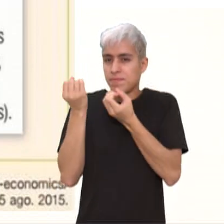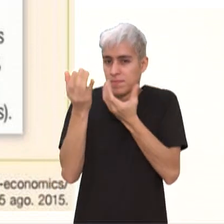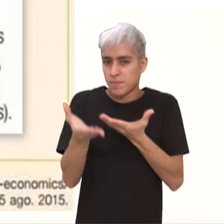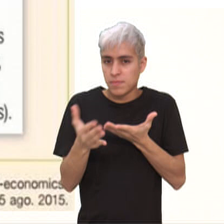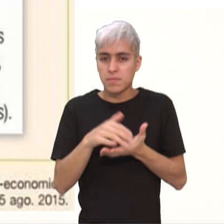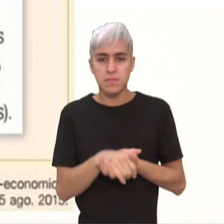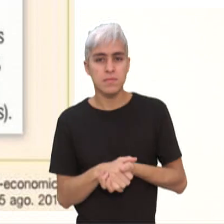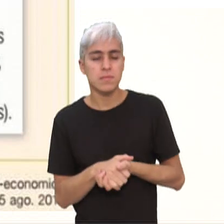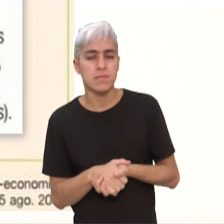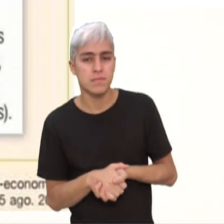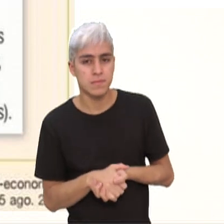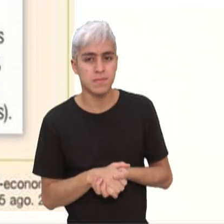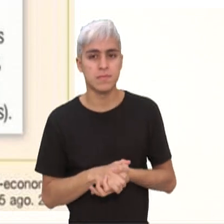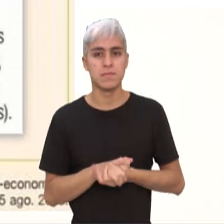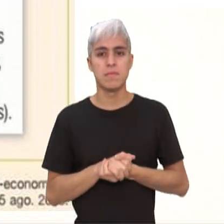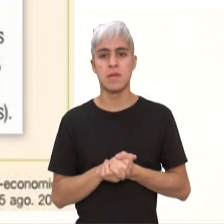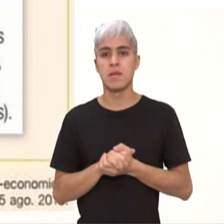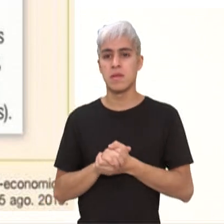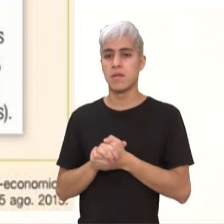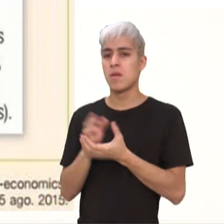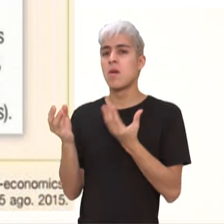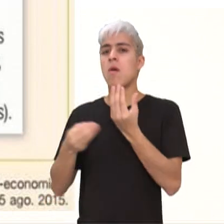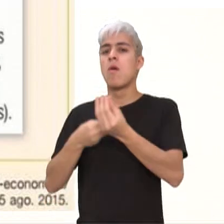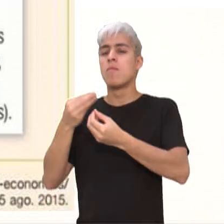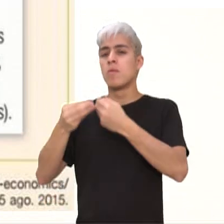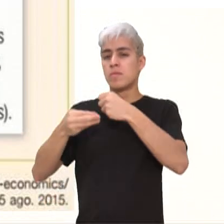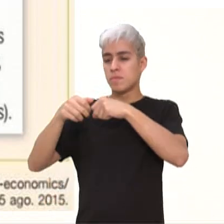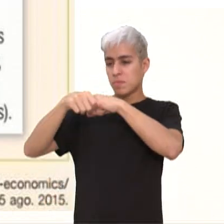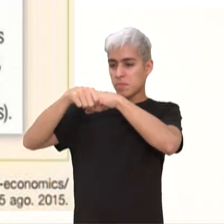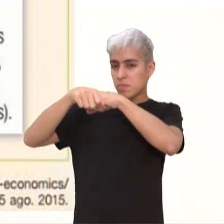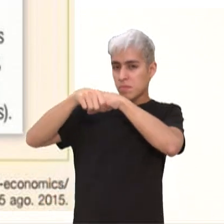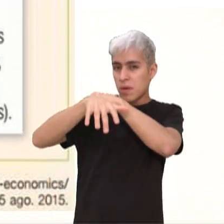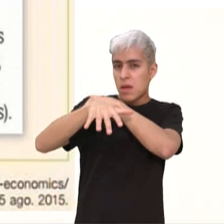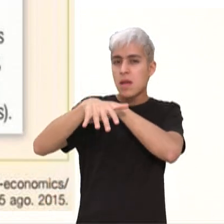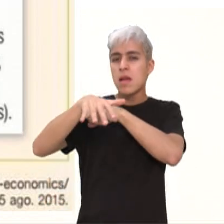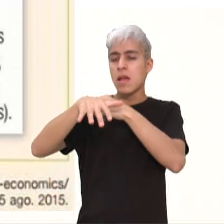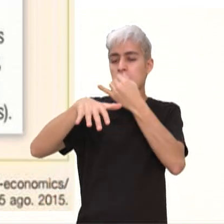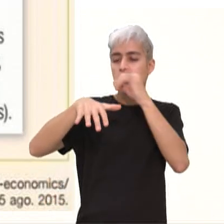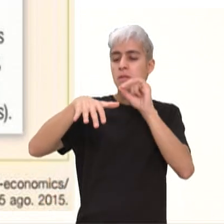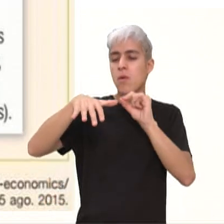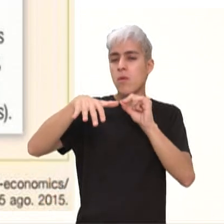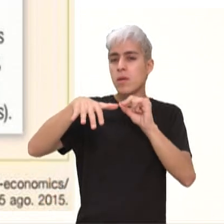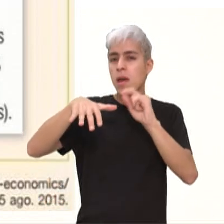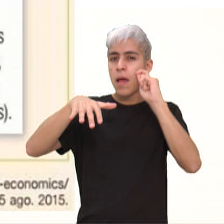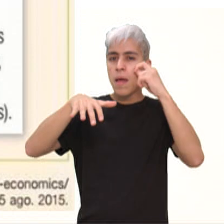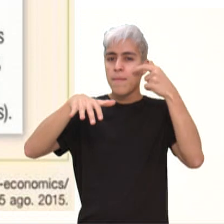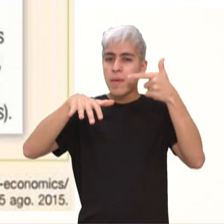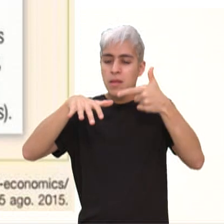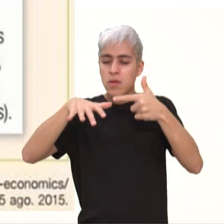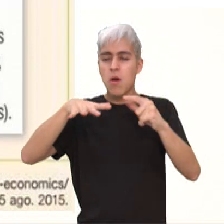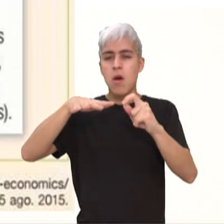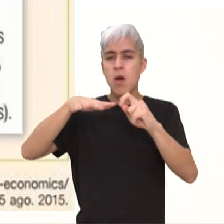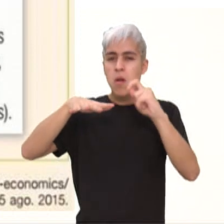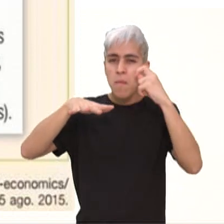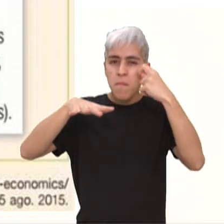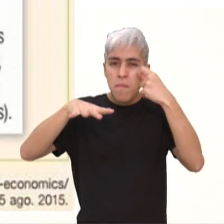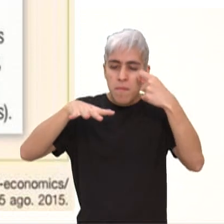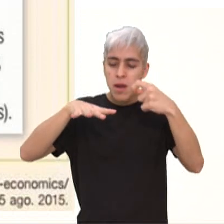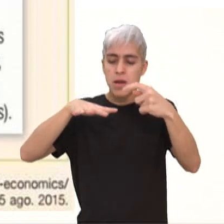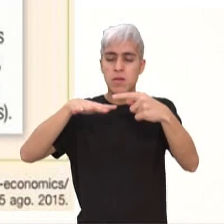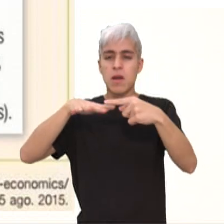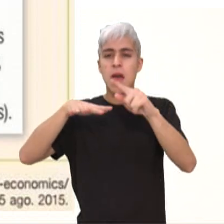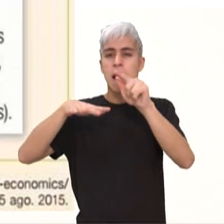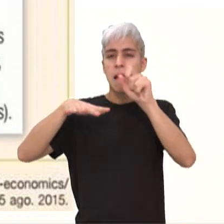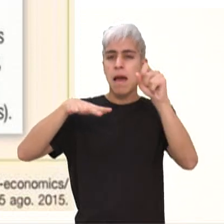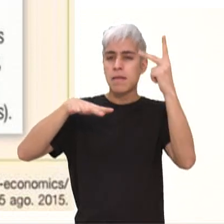A questão aqui então das matrizes, nós temos o petróleo, o carvão, o gás